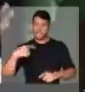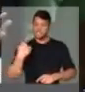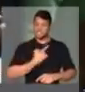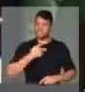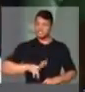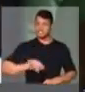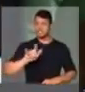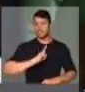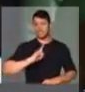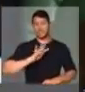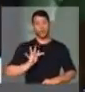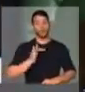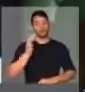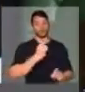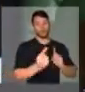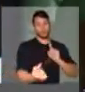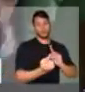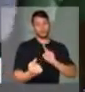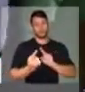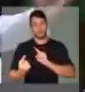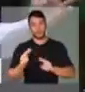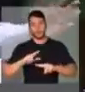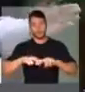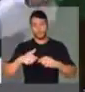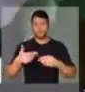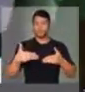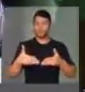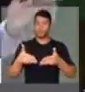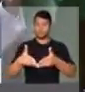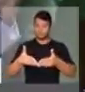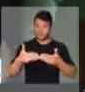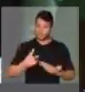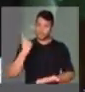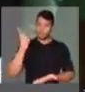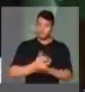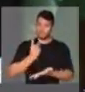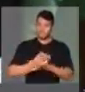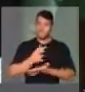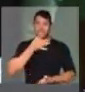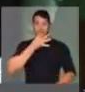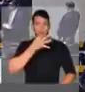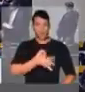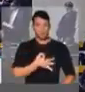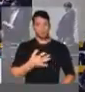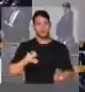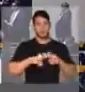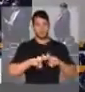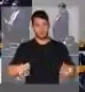encontrar muitas vezes. Por isso, presidente, defendo a manutenção da posição da mesa.